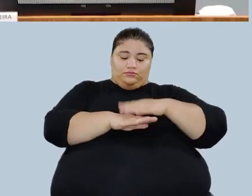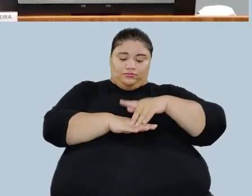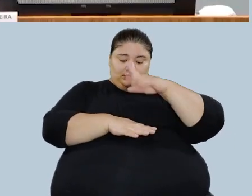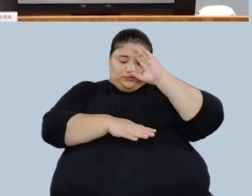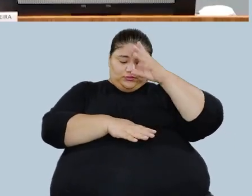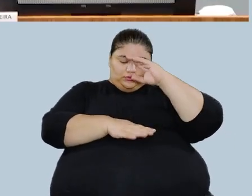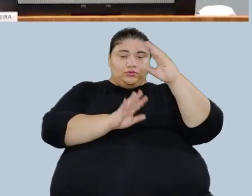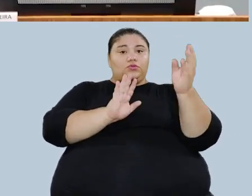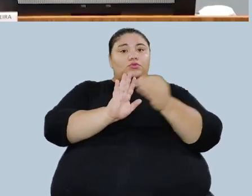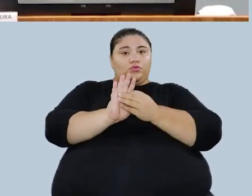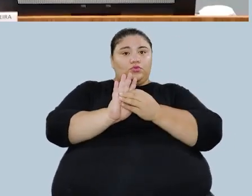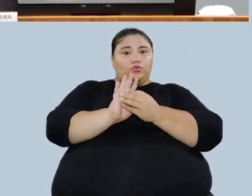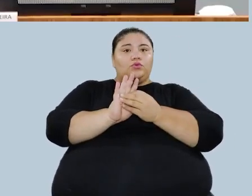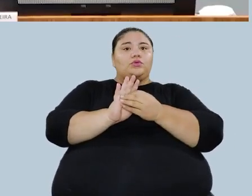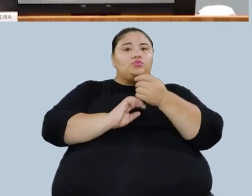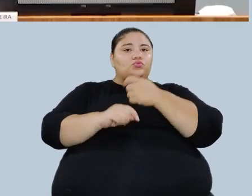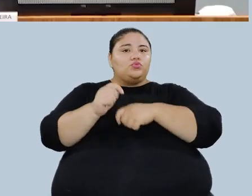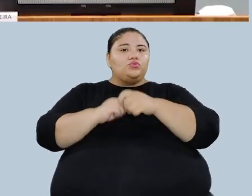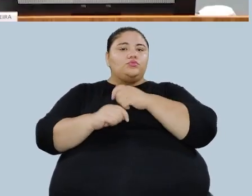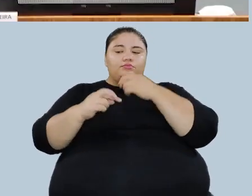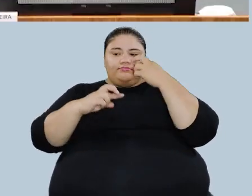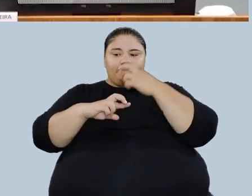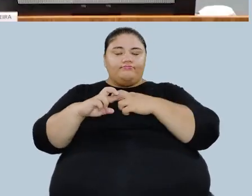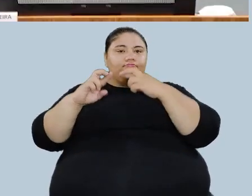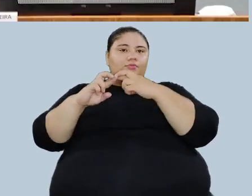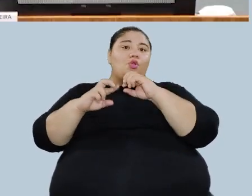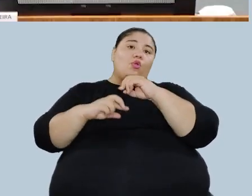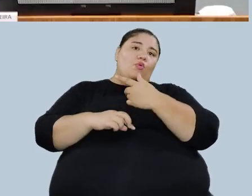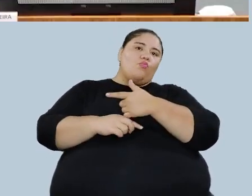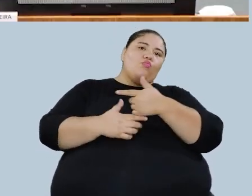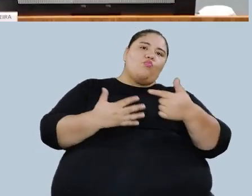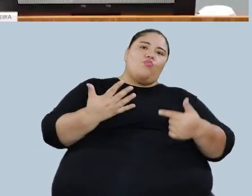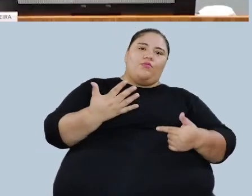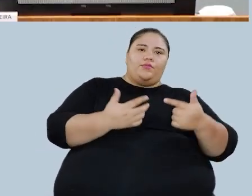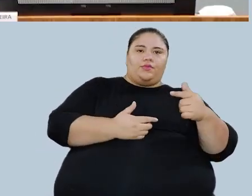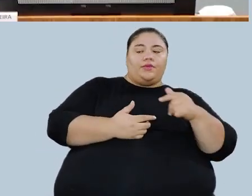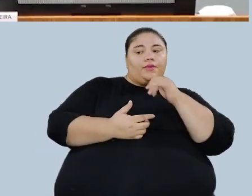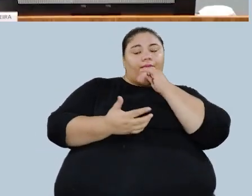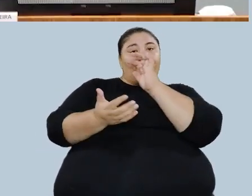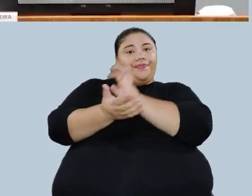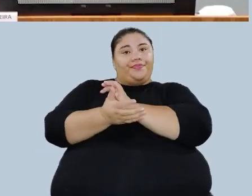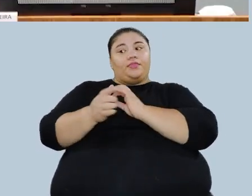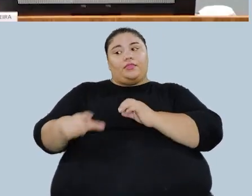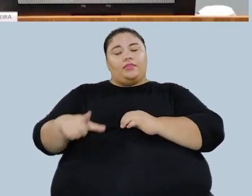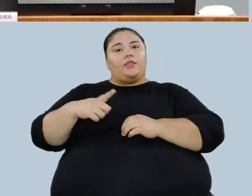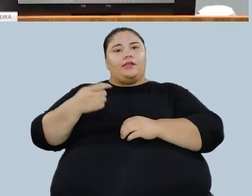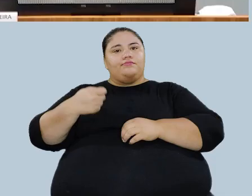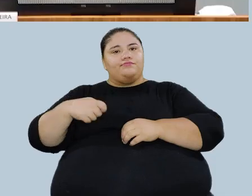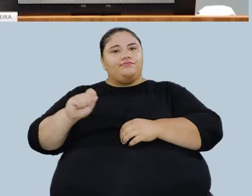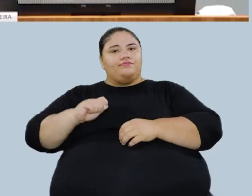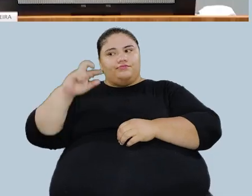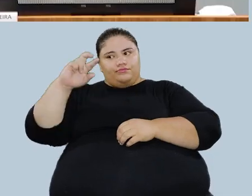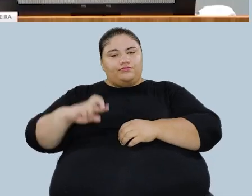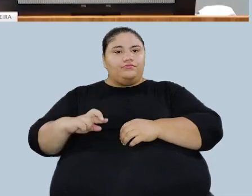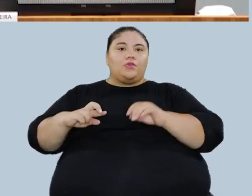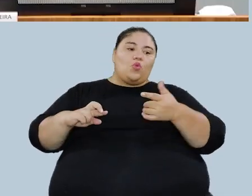as supervisionadas e quem são as não supervisionadas. Então, nós temos não supervisionadas de um lado, supervisionadas de outro. São